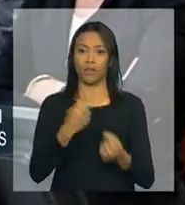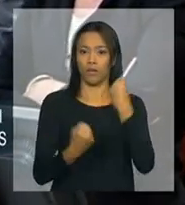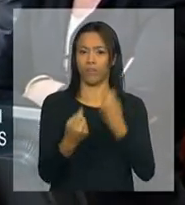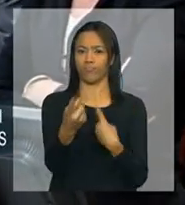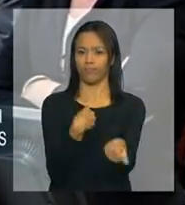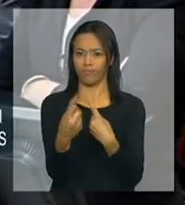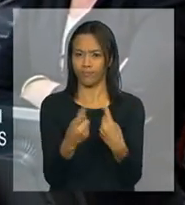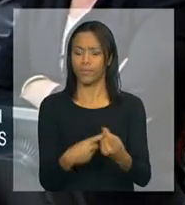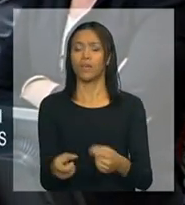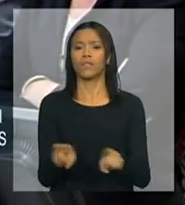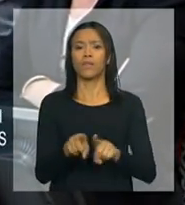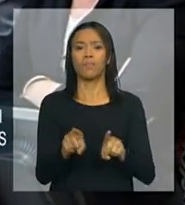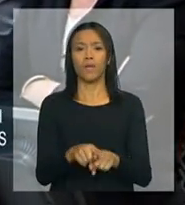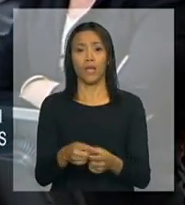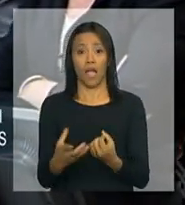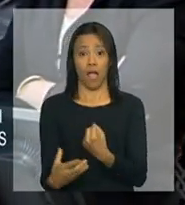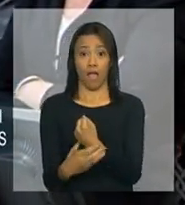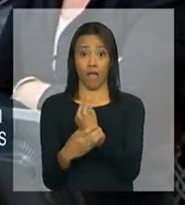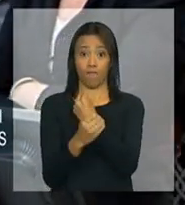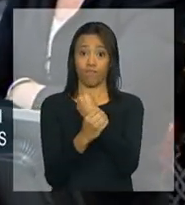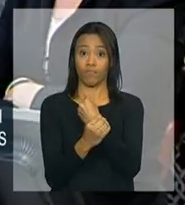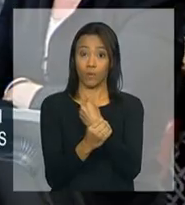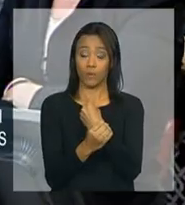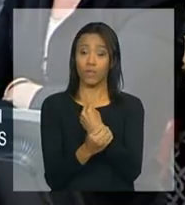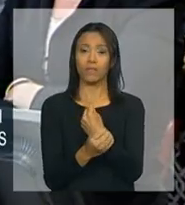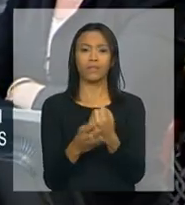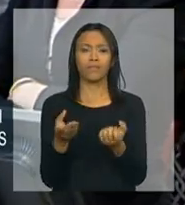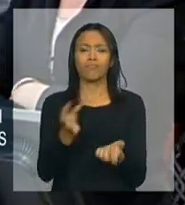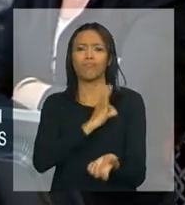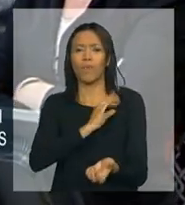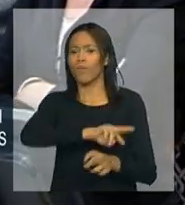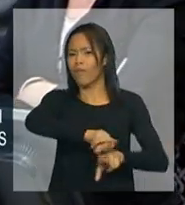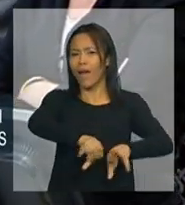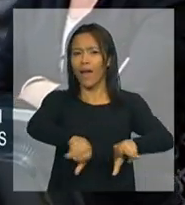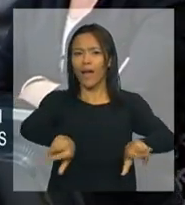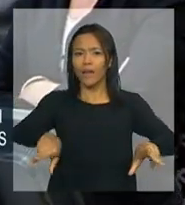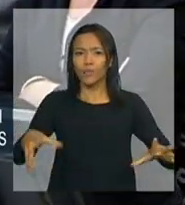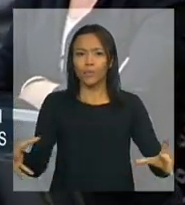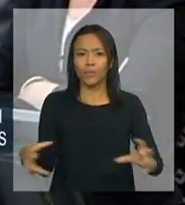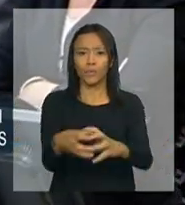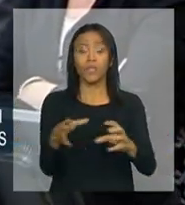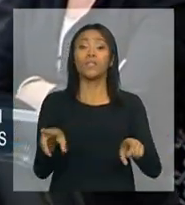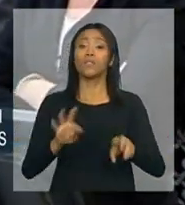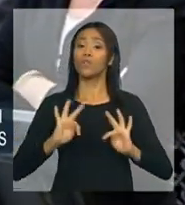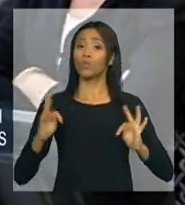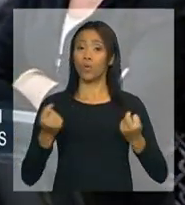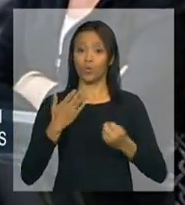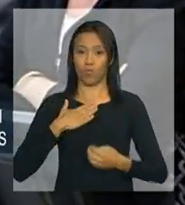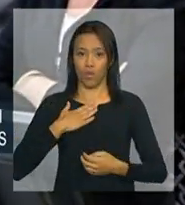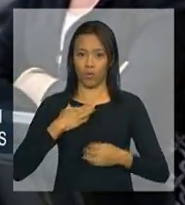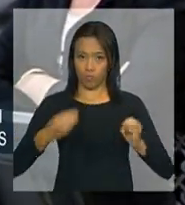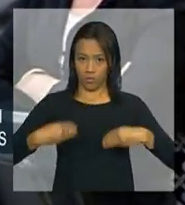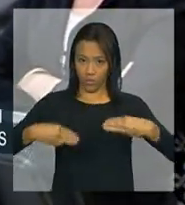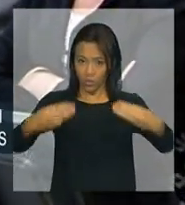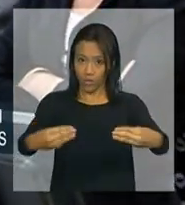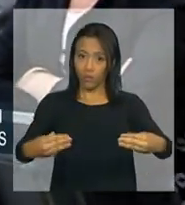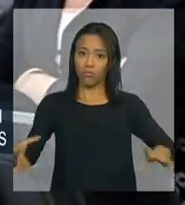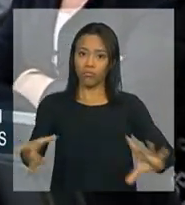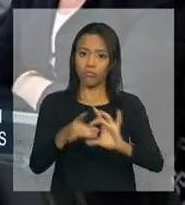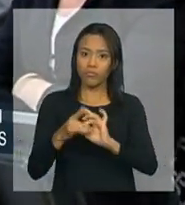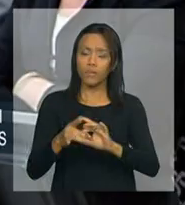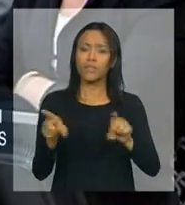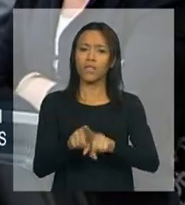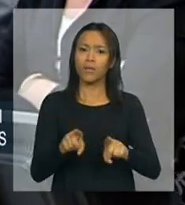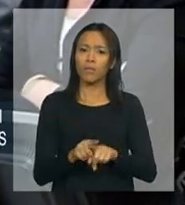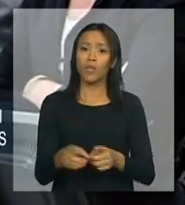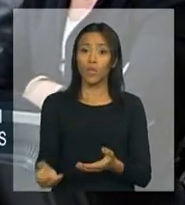Força Nacional de Segurança Pública, e também todos os meus ministérios, como também junto com